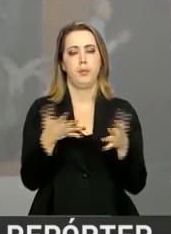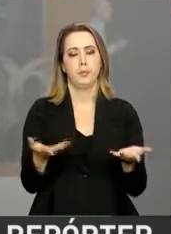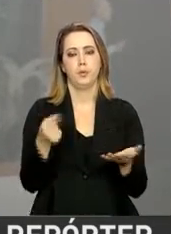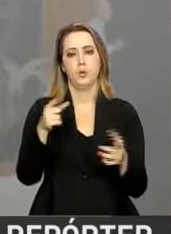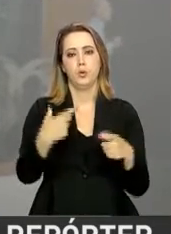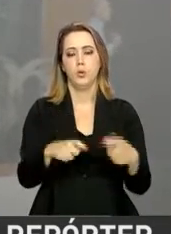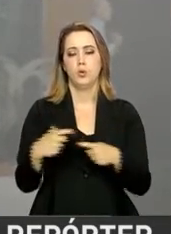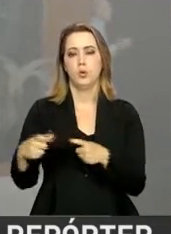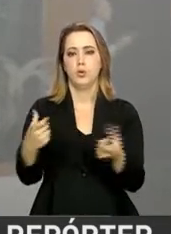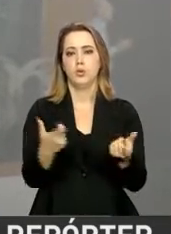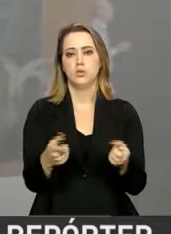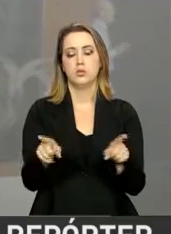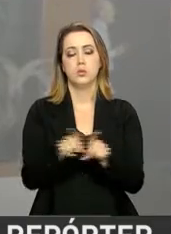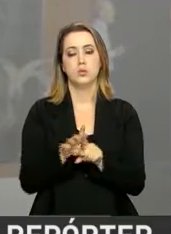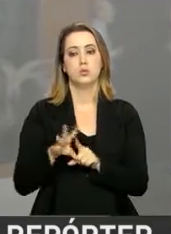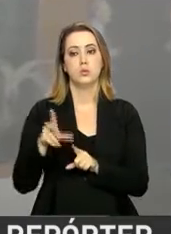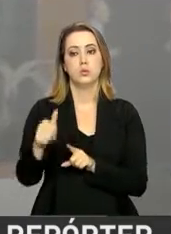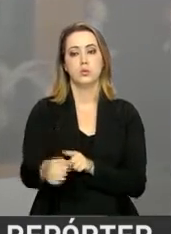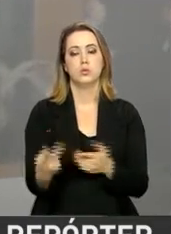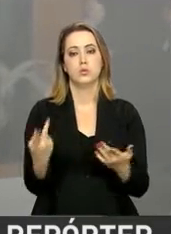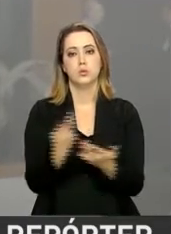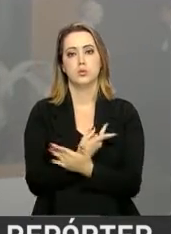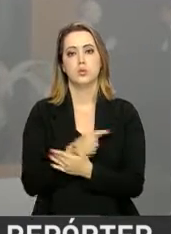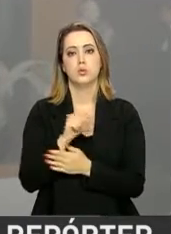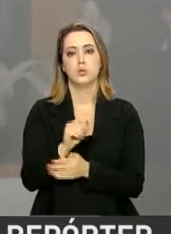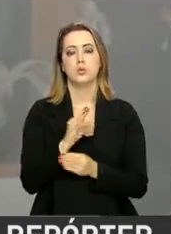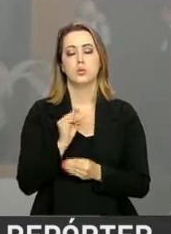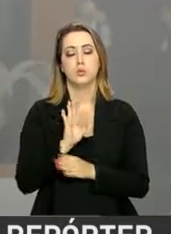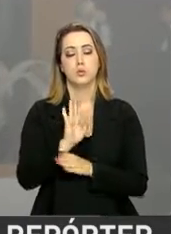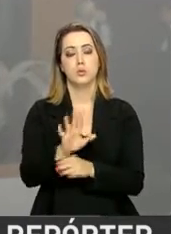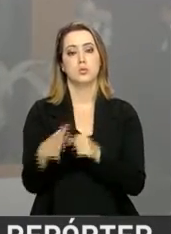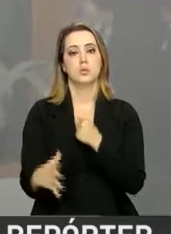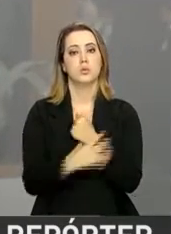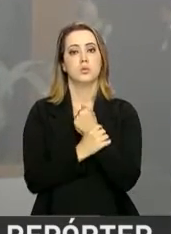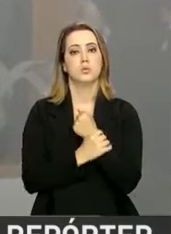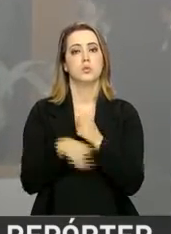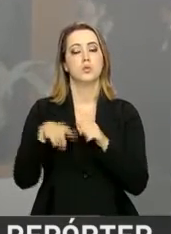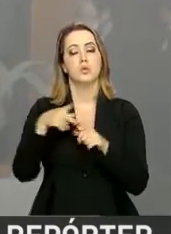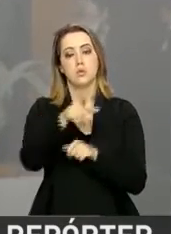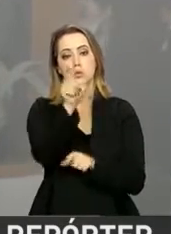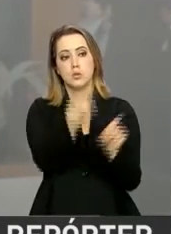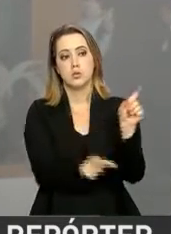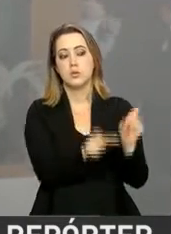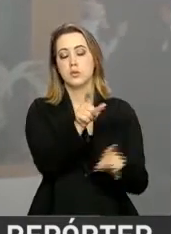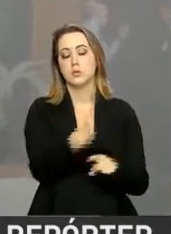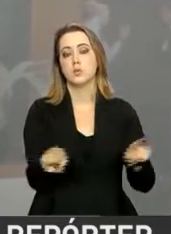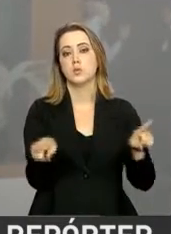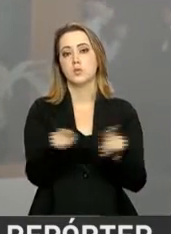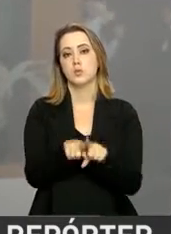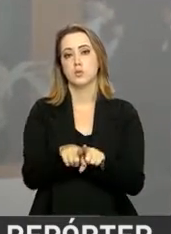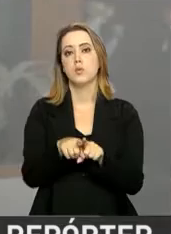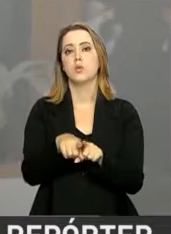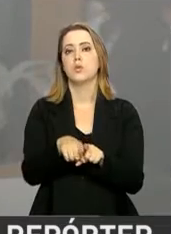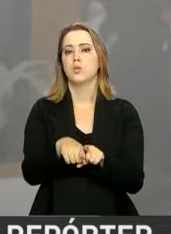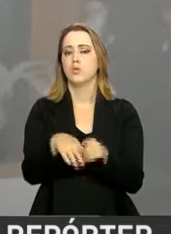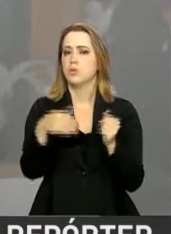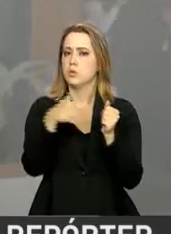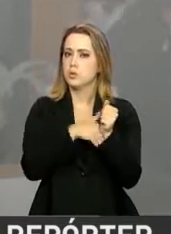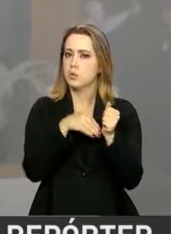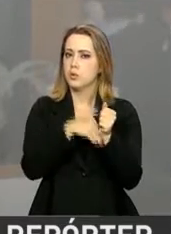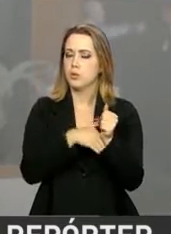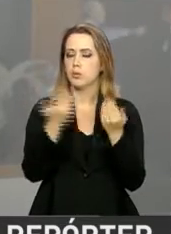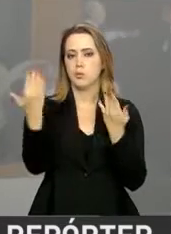ele informou que tudo está sendo feito para garantir a segurança tanto dos participantes quanto o sigilo das